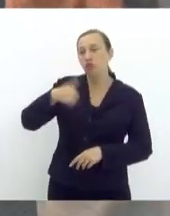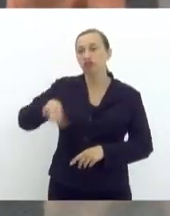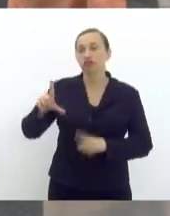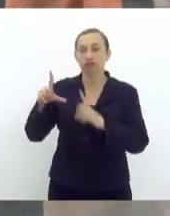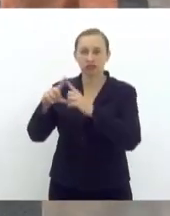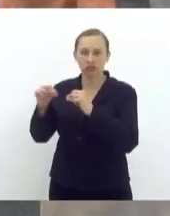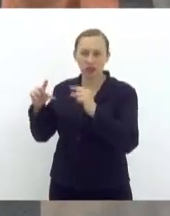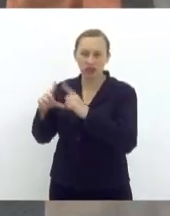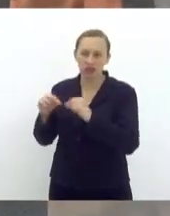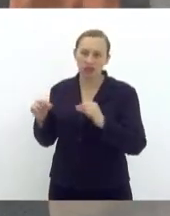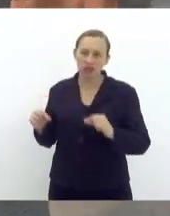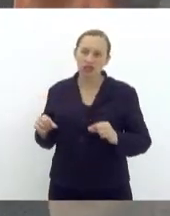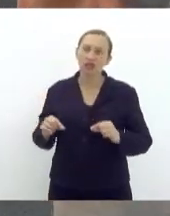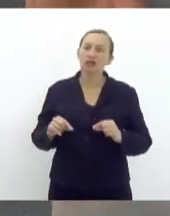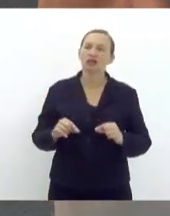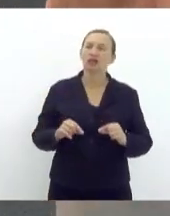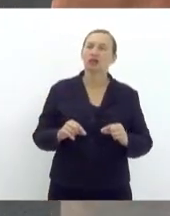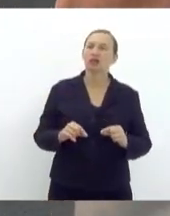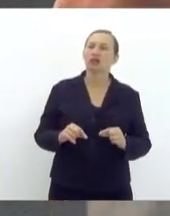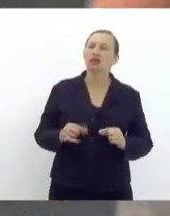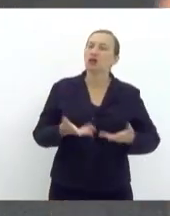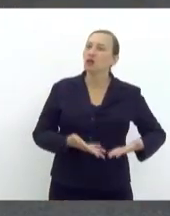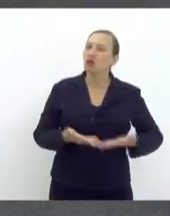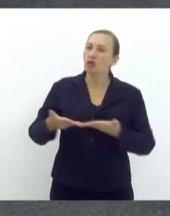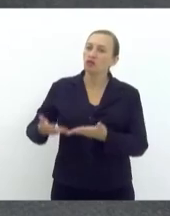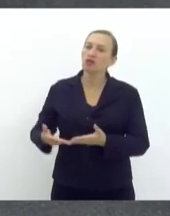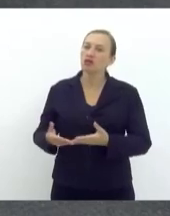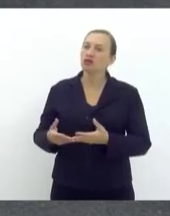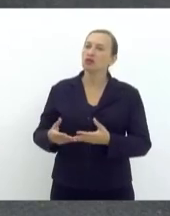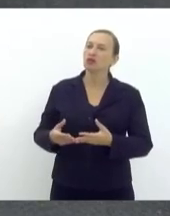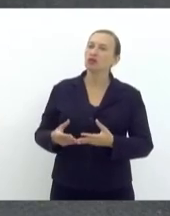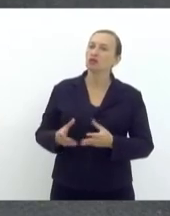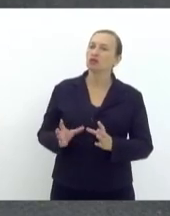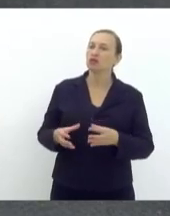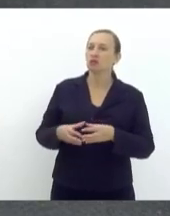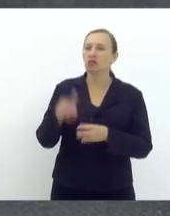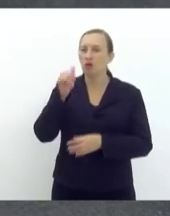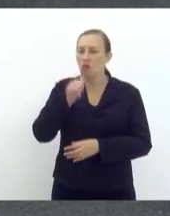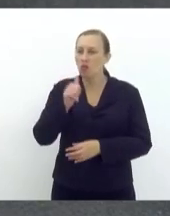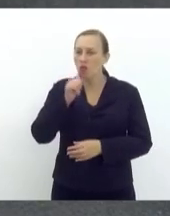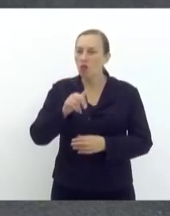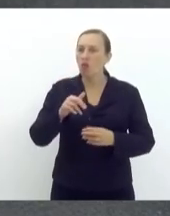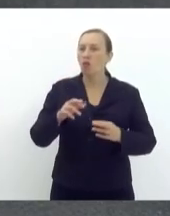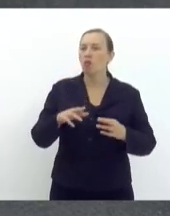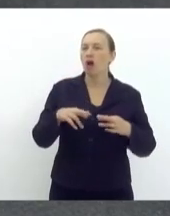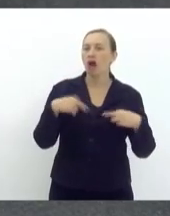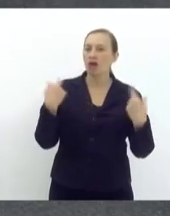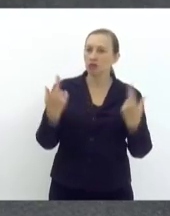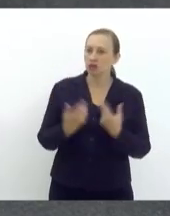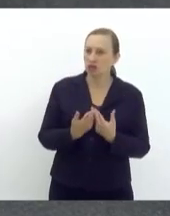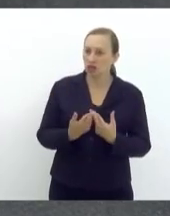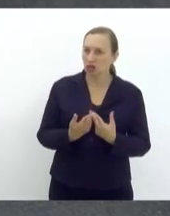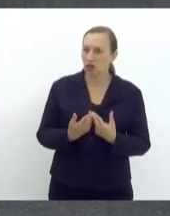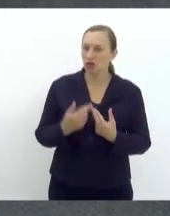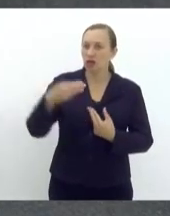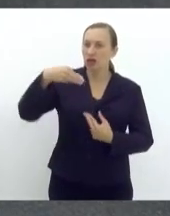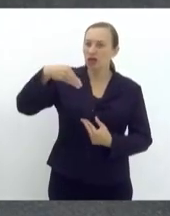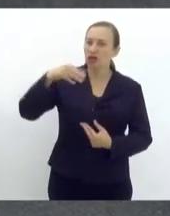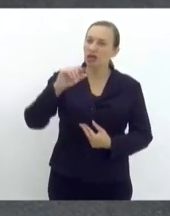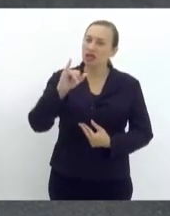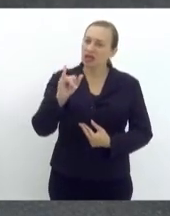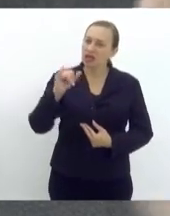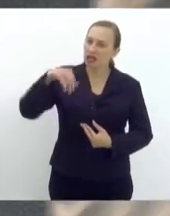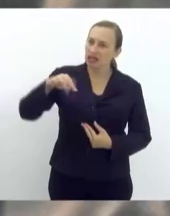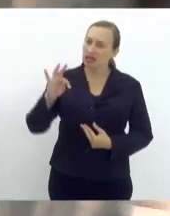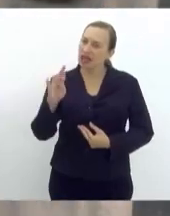Brasília participando a convite do ministério das mulheres de uma reunião interministerial falando com um grupo de trabalho